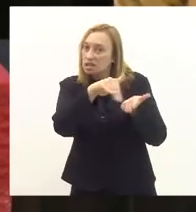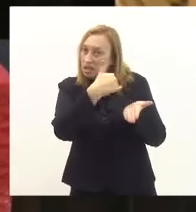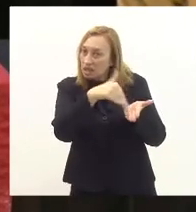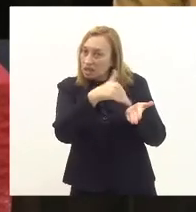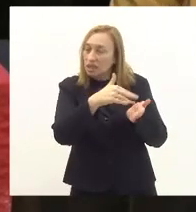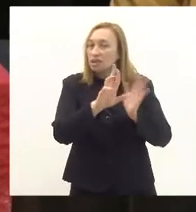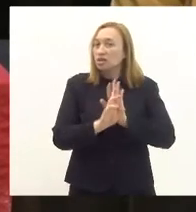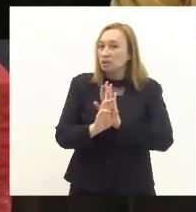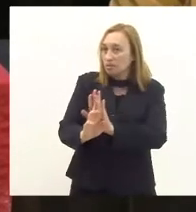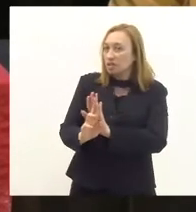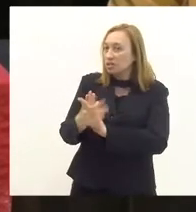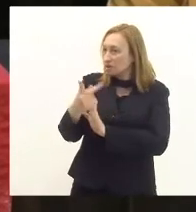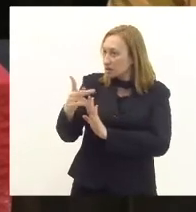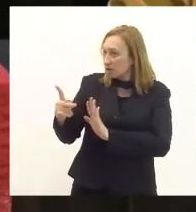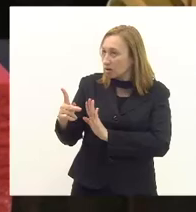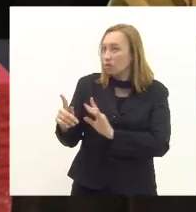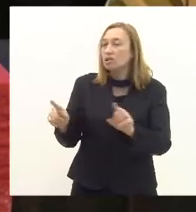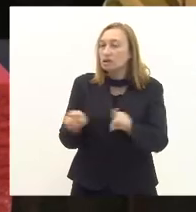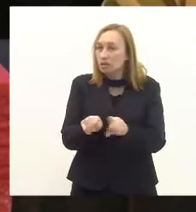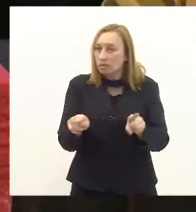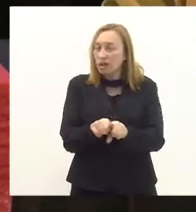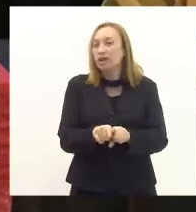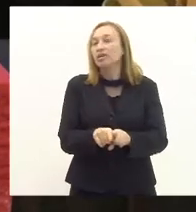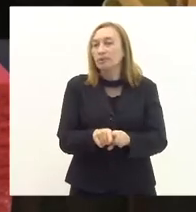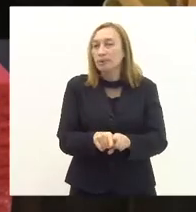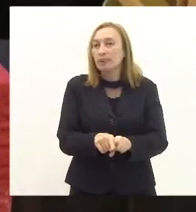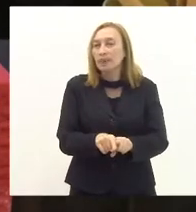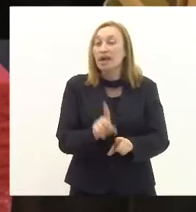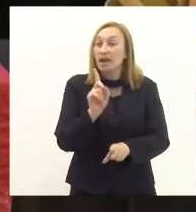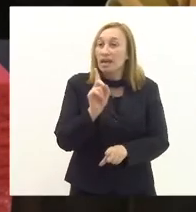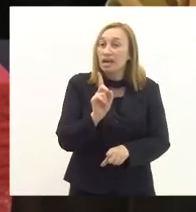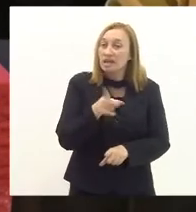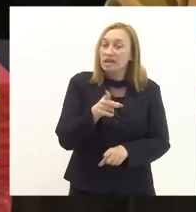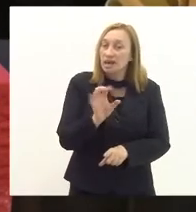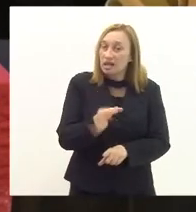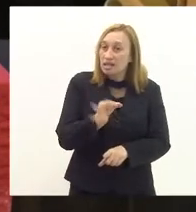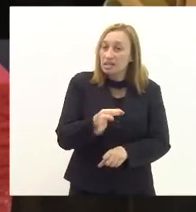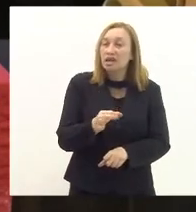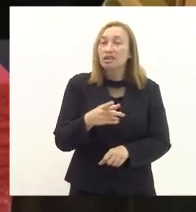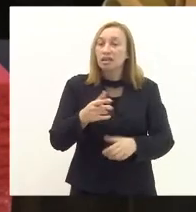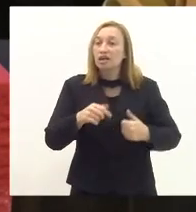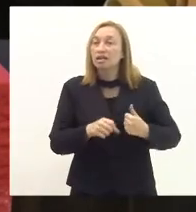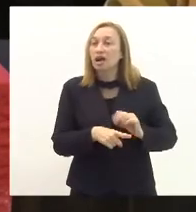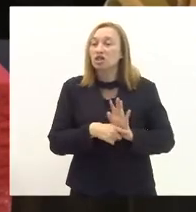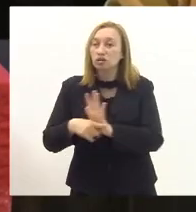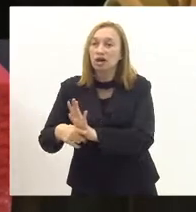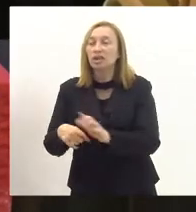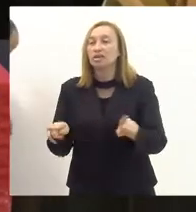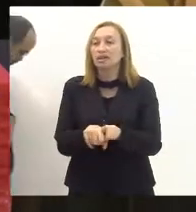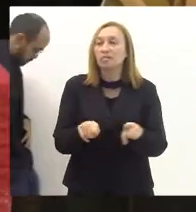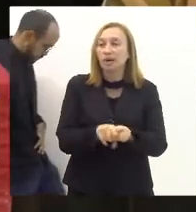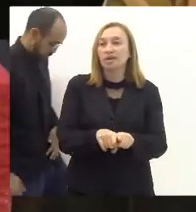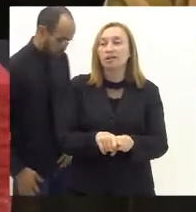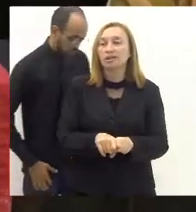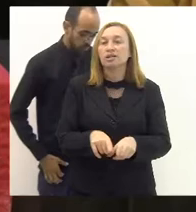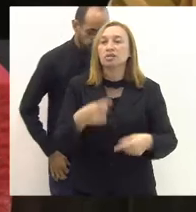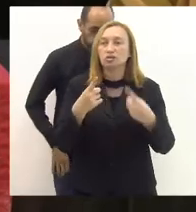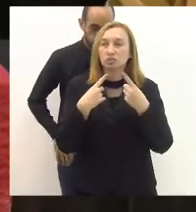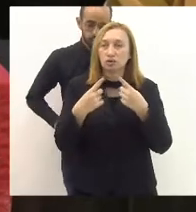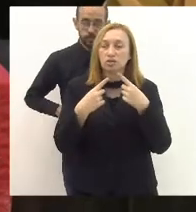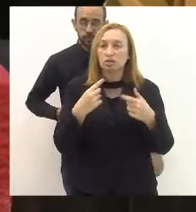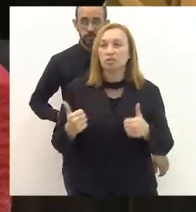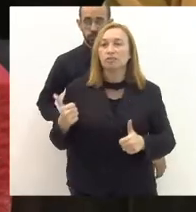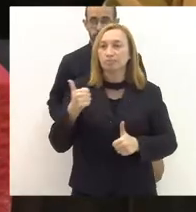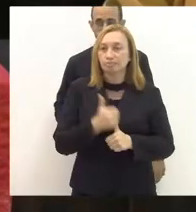seus representantes, falando, olha, a gente está com tais dificuldades, é claro que nós também temos que ajudar a encontrar uma solução. Não, eu acho que nós